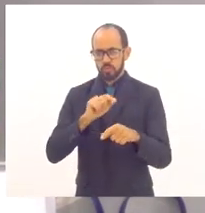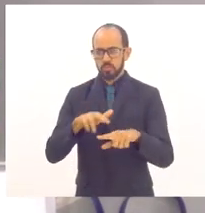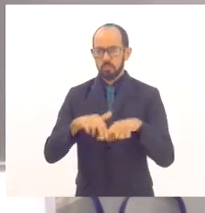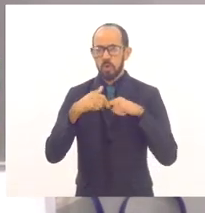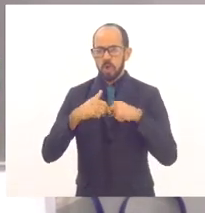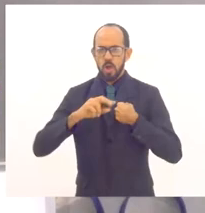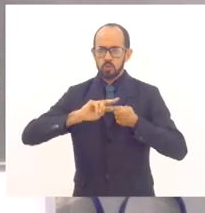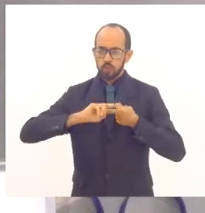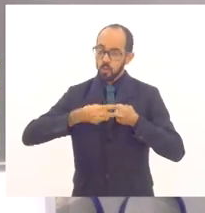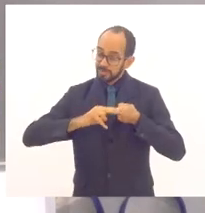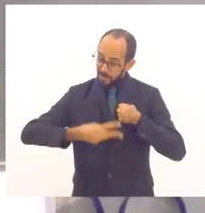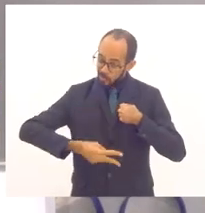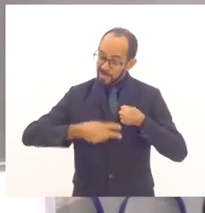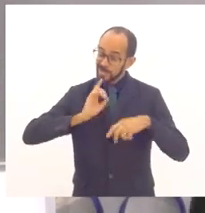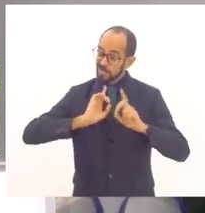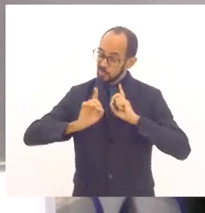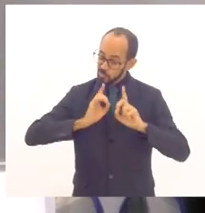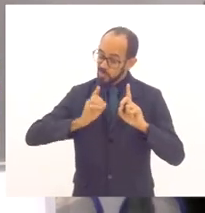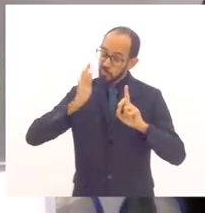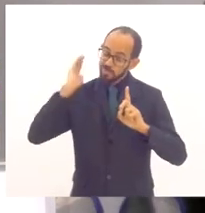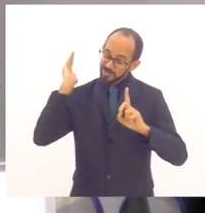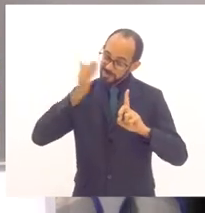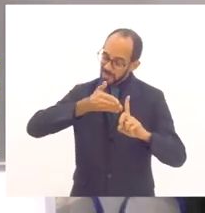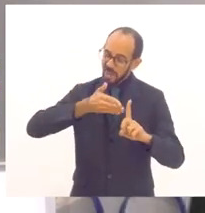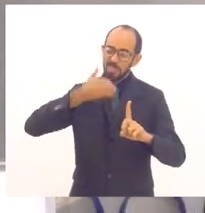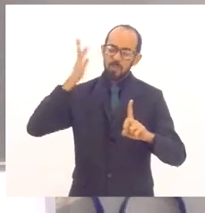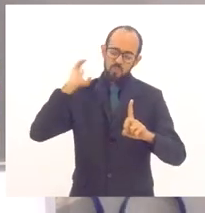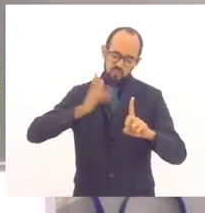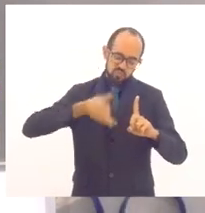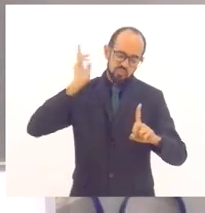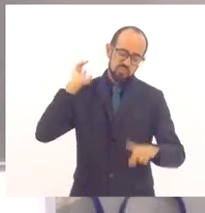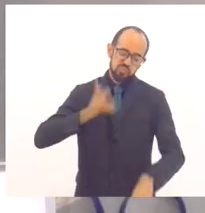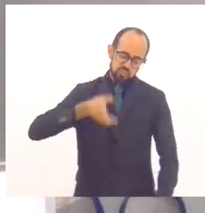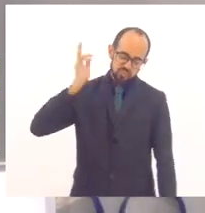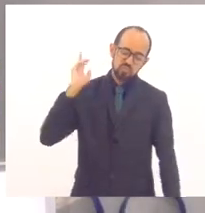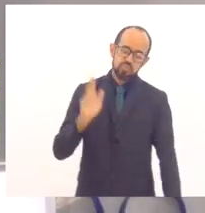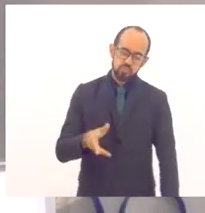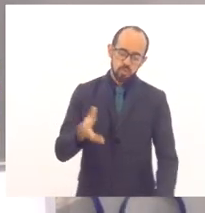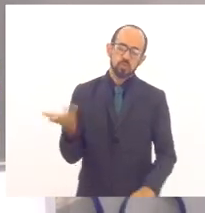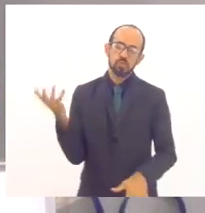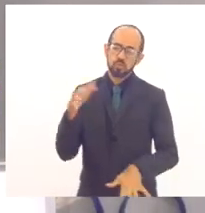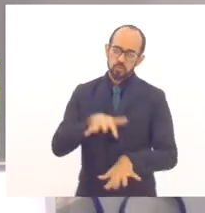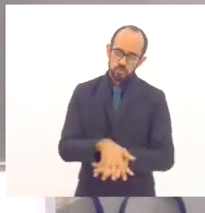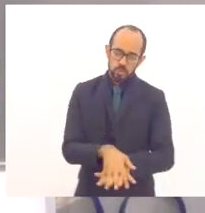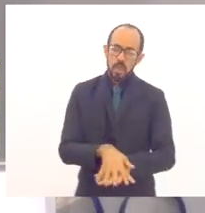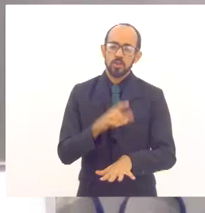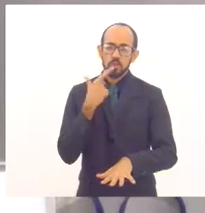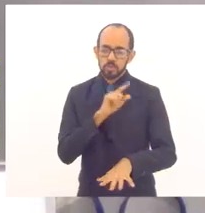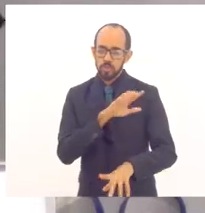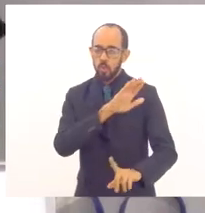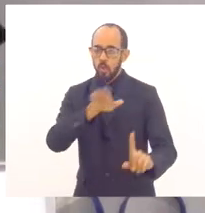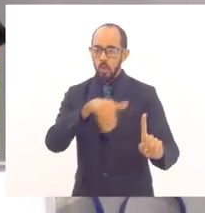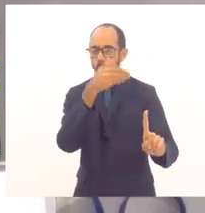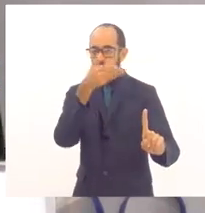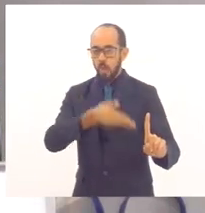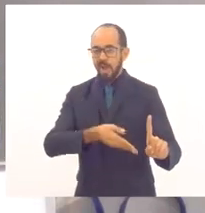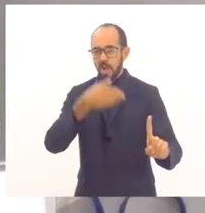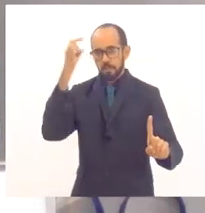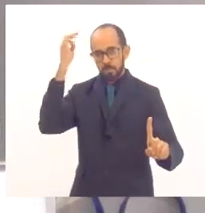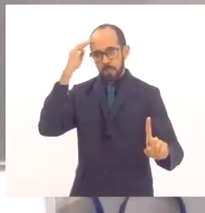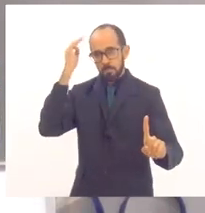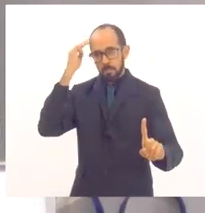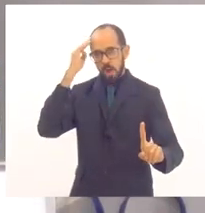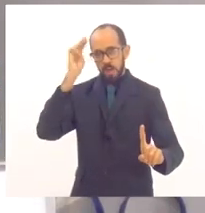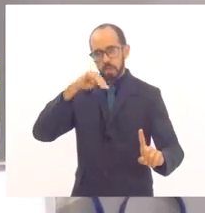discussão coletiva direta e sistemática, inclusiva, nós conseguimos honrar a memória do mestre